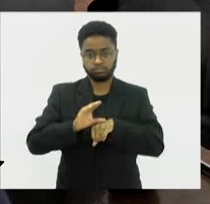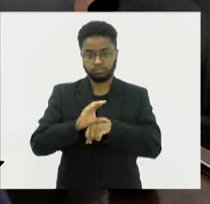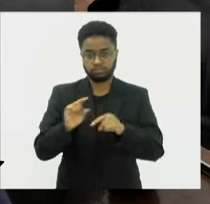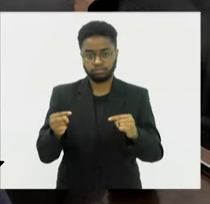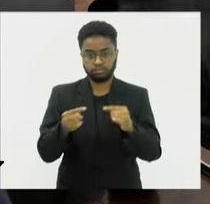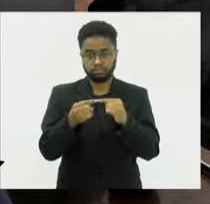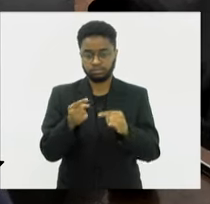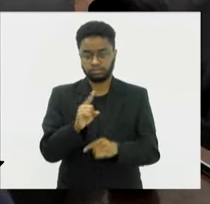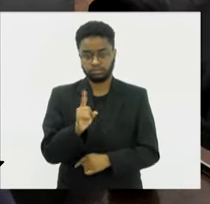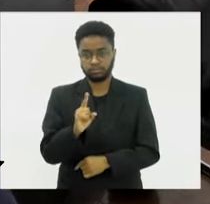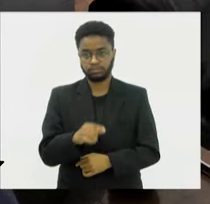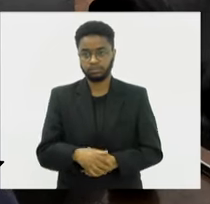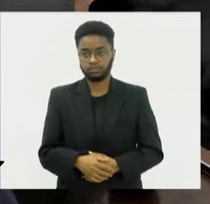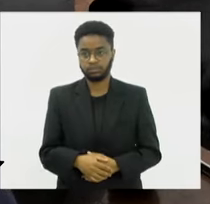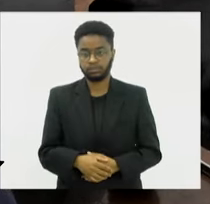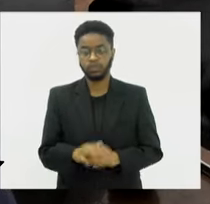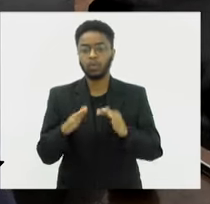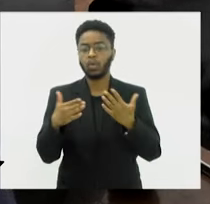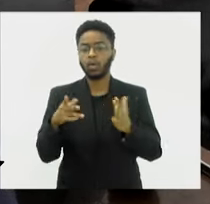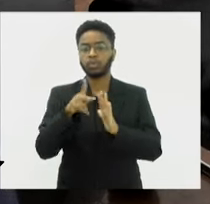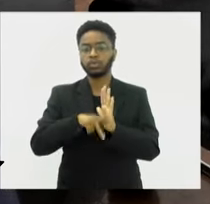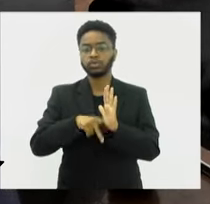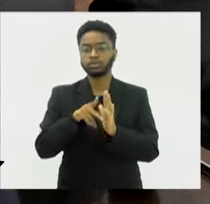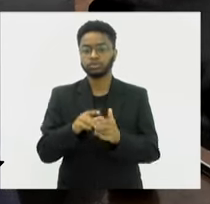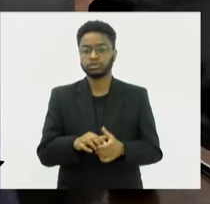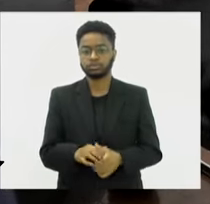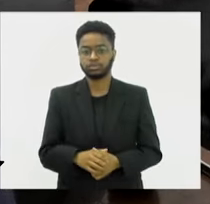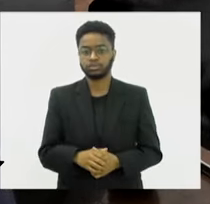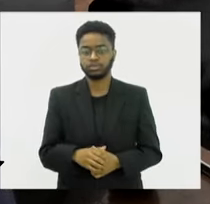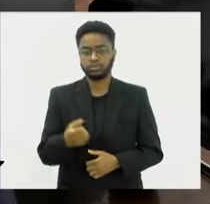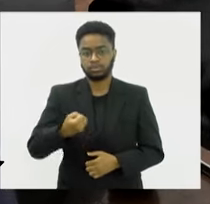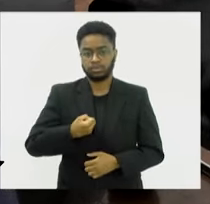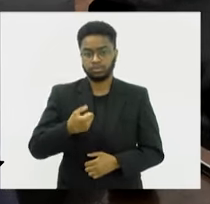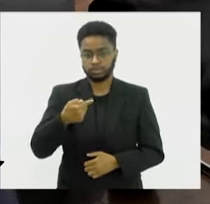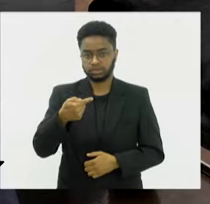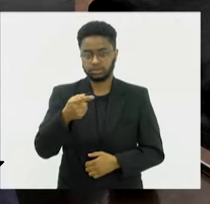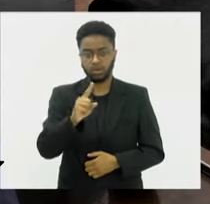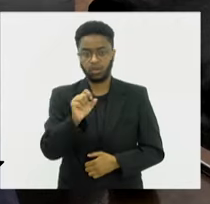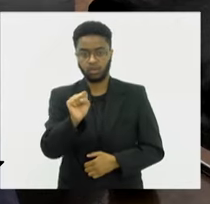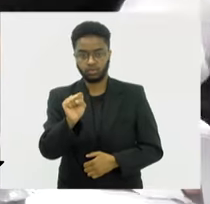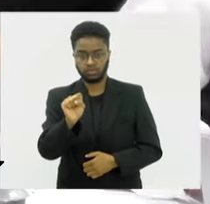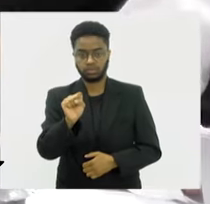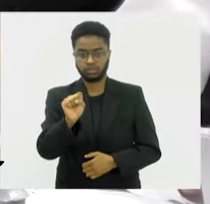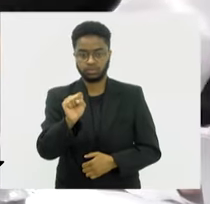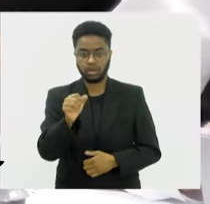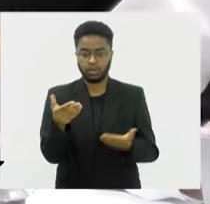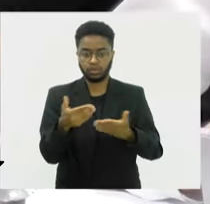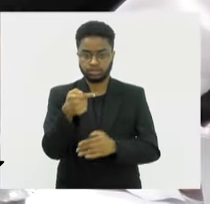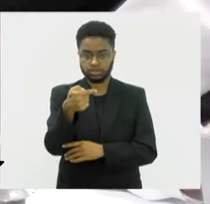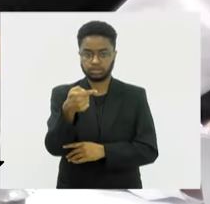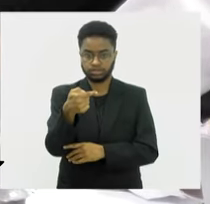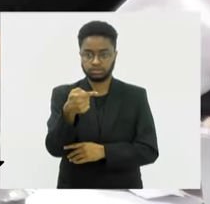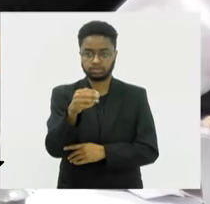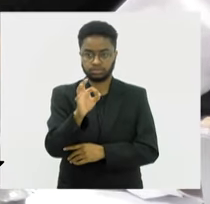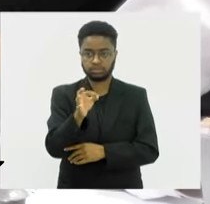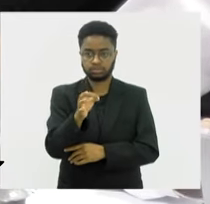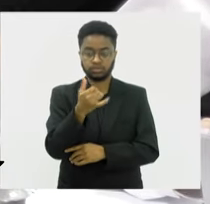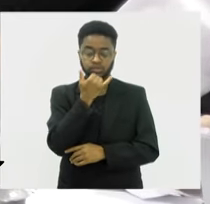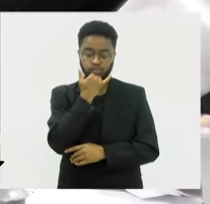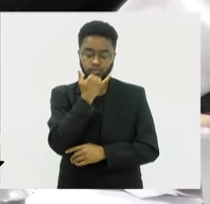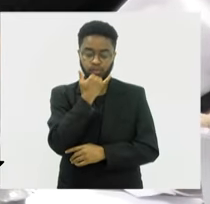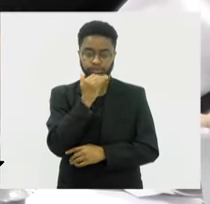E de qual? Qual projeto? Do 7. É o 7. Nós estamos no 7. No 7. Ah,